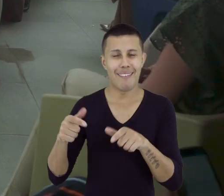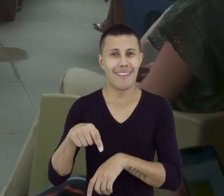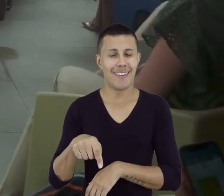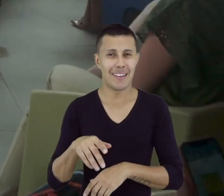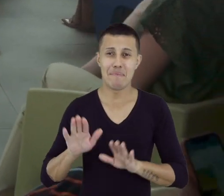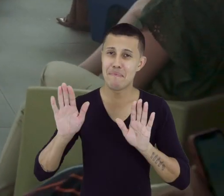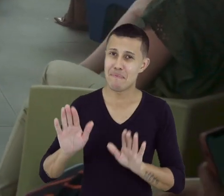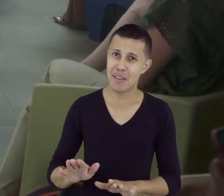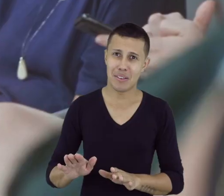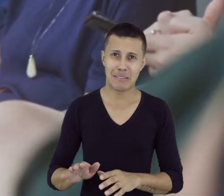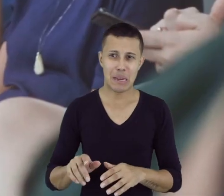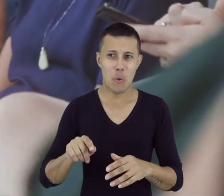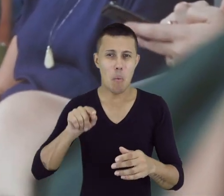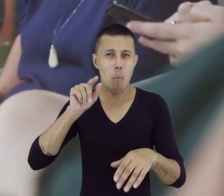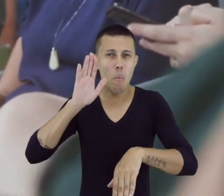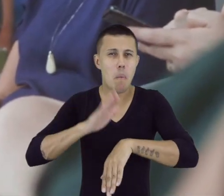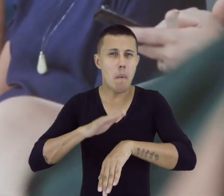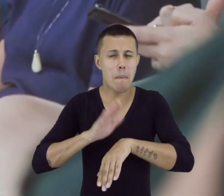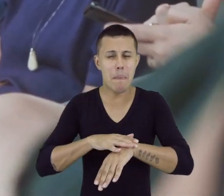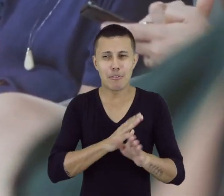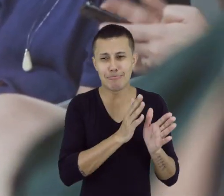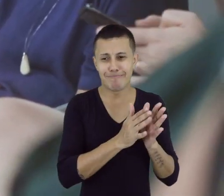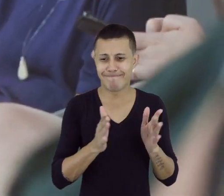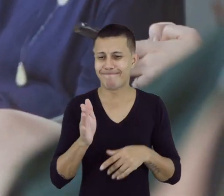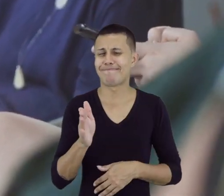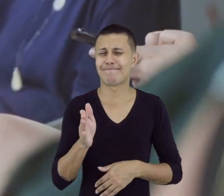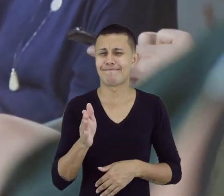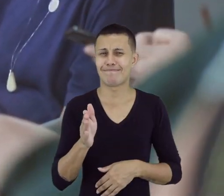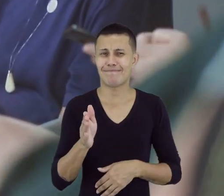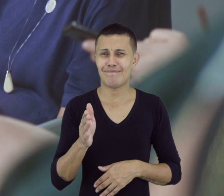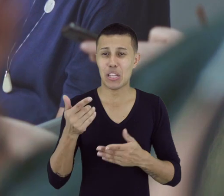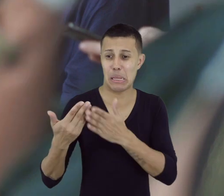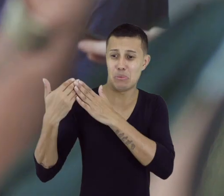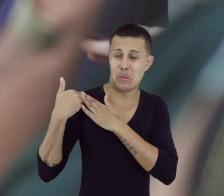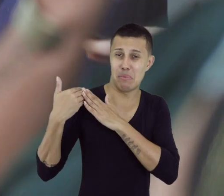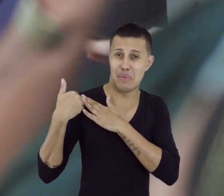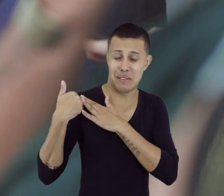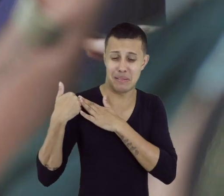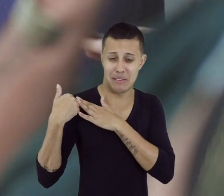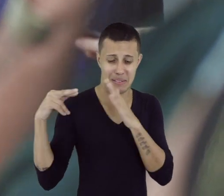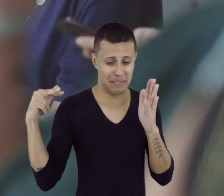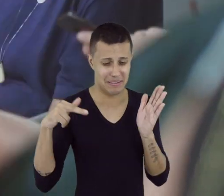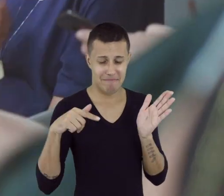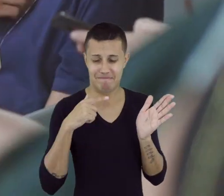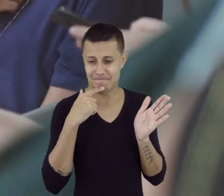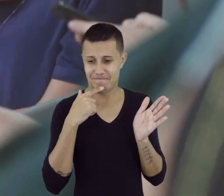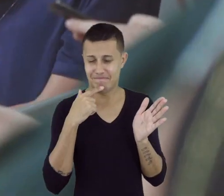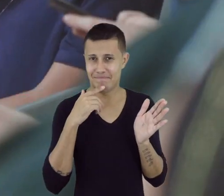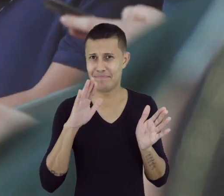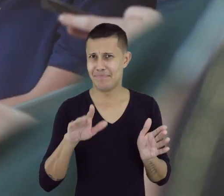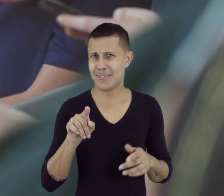interessarem. Mas sempre chegava num ponto onde as pessoas de mais responsabilidade olhavam o projeto e falavam